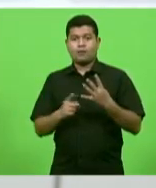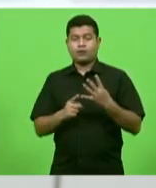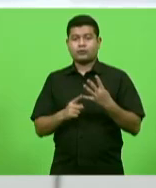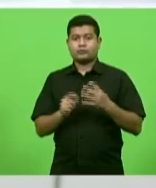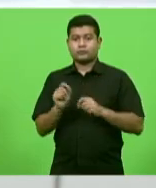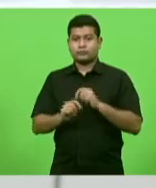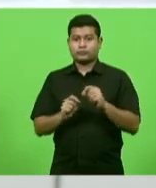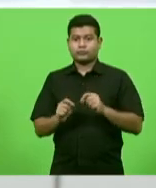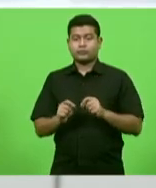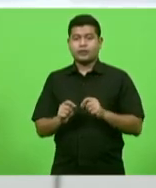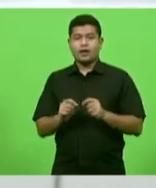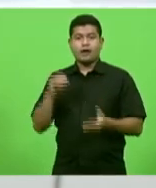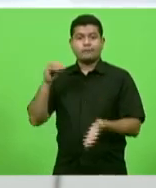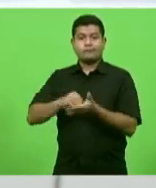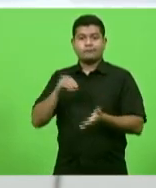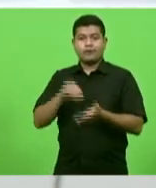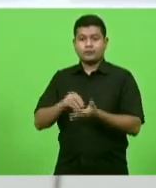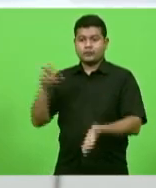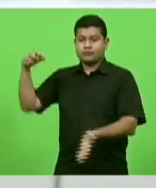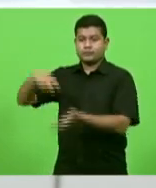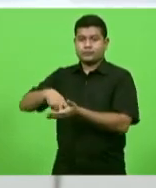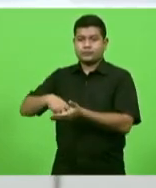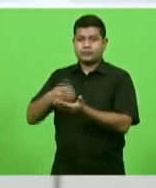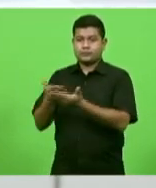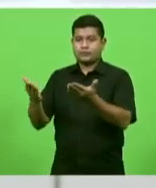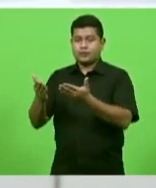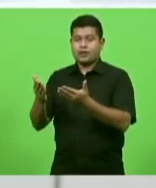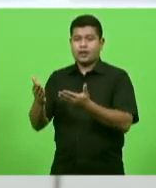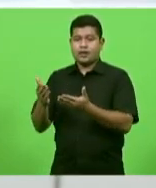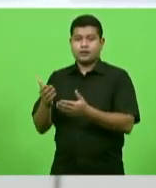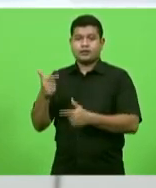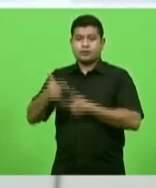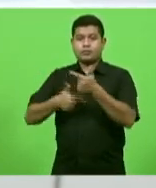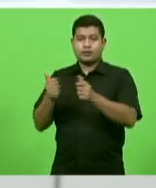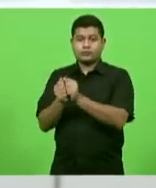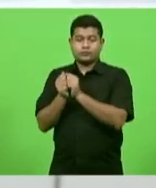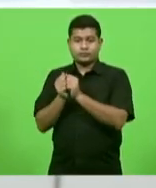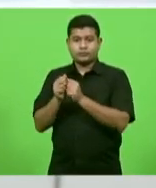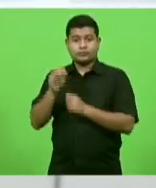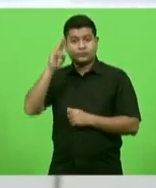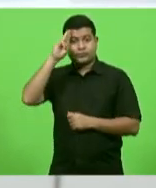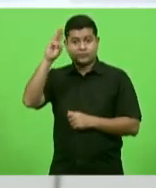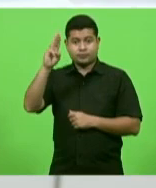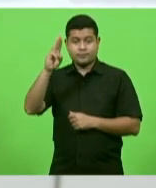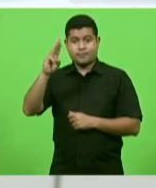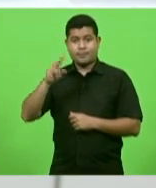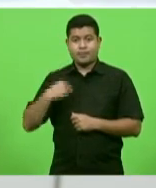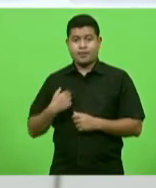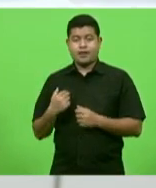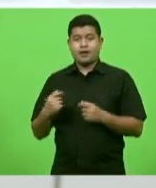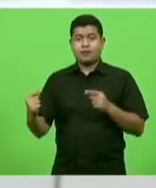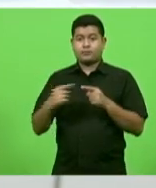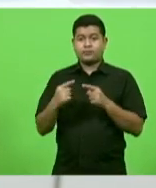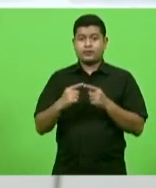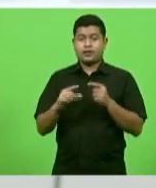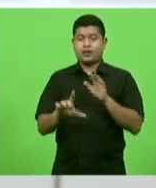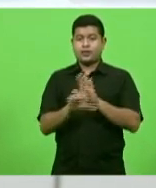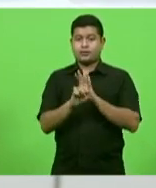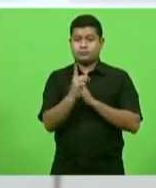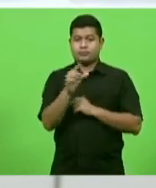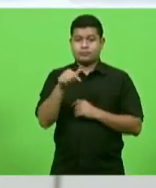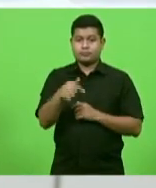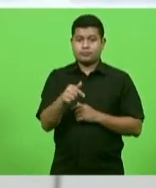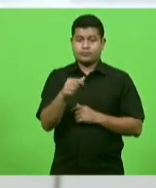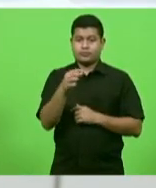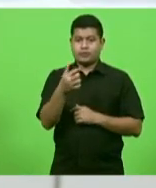aos subordinados artigo 9º três da Lei 1079/50 não contornar